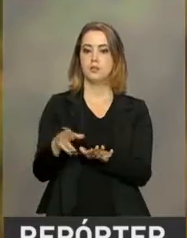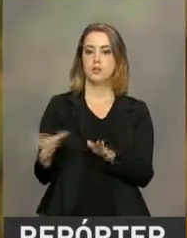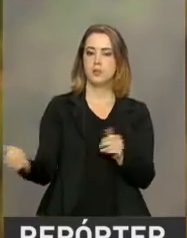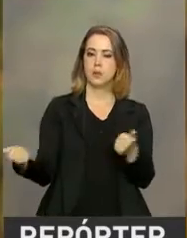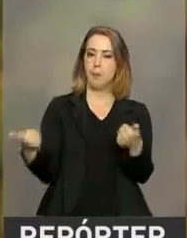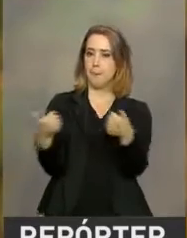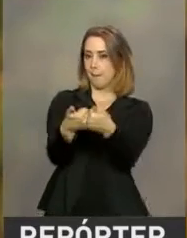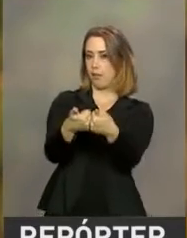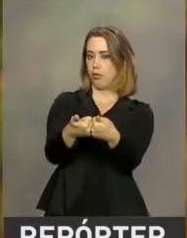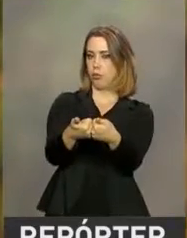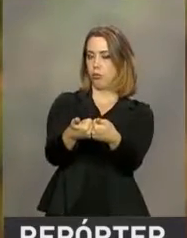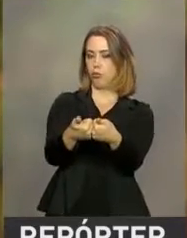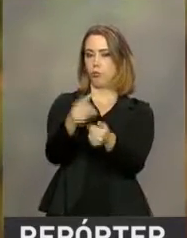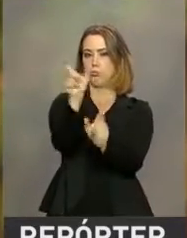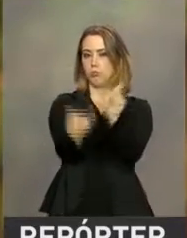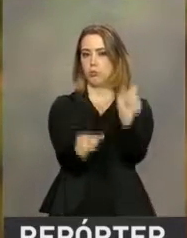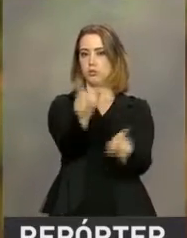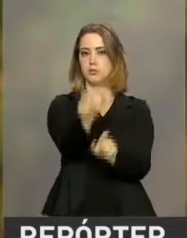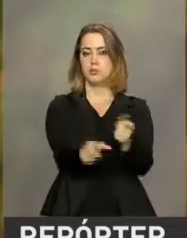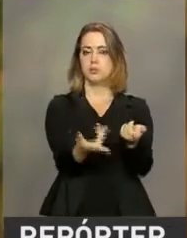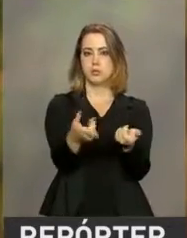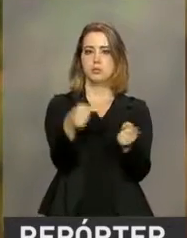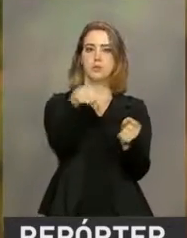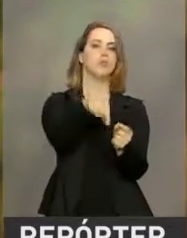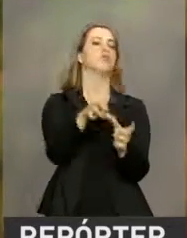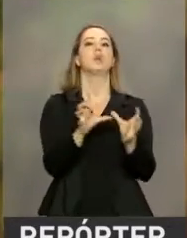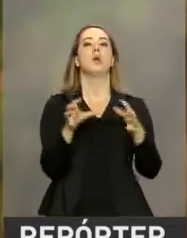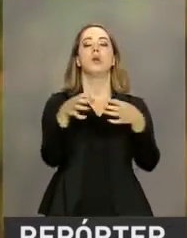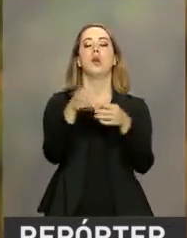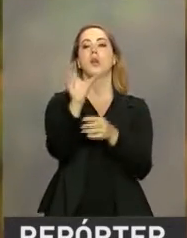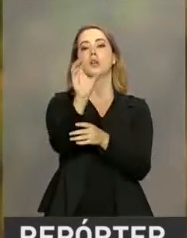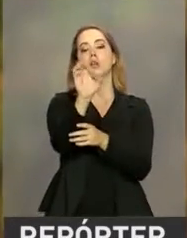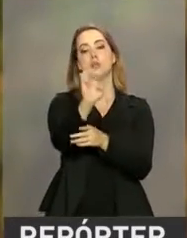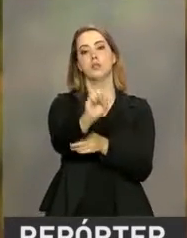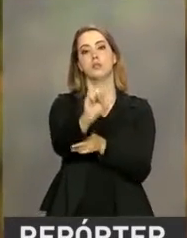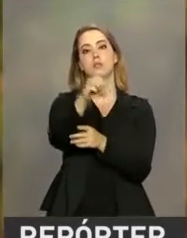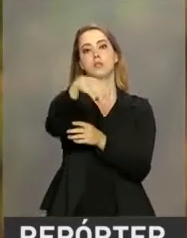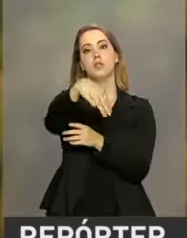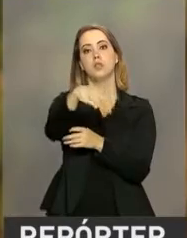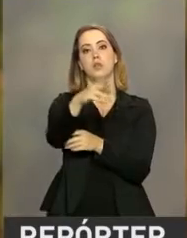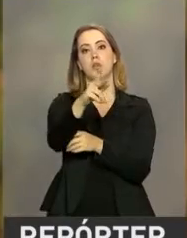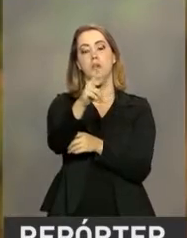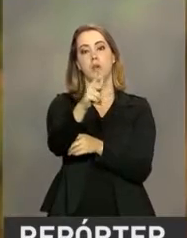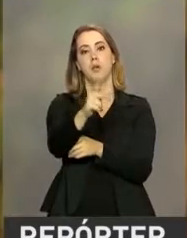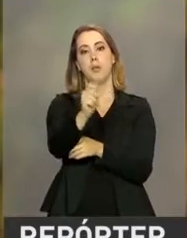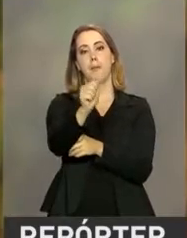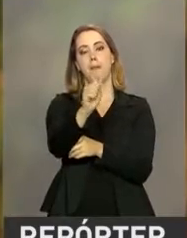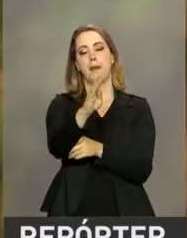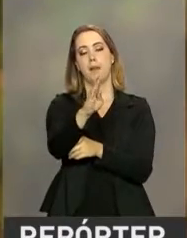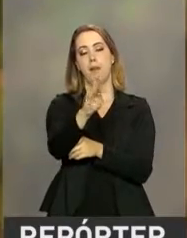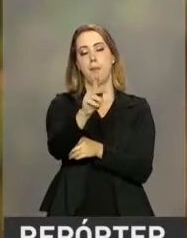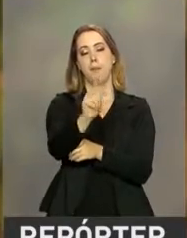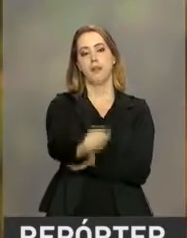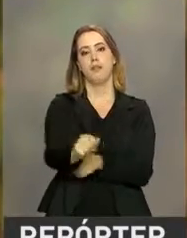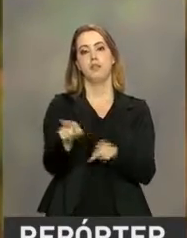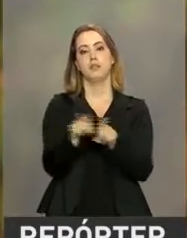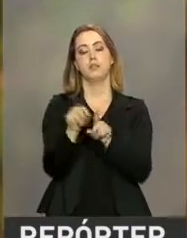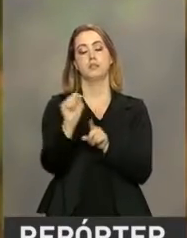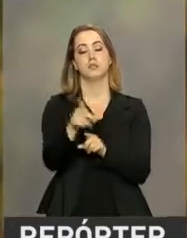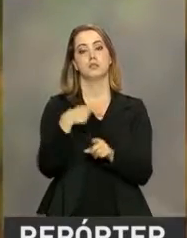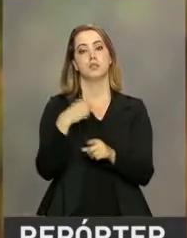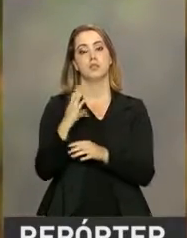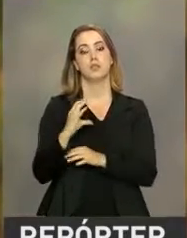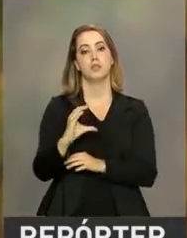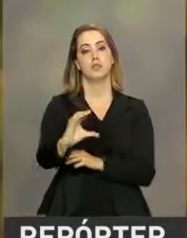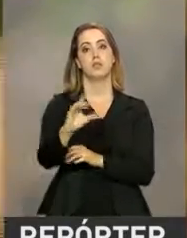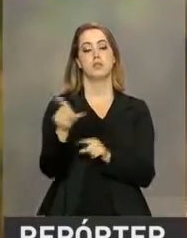pessoas na embrapa hortaliças por exemplo nós estamos fazendo algumas ações durante a semana de ciência e tecnologia